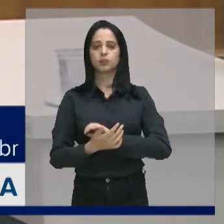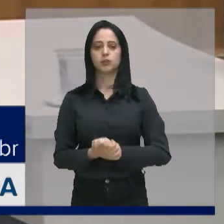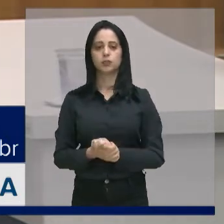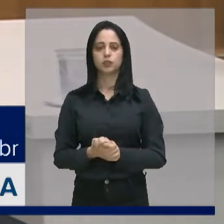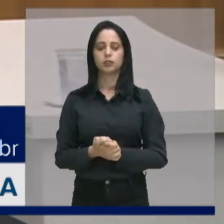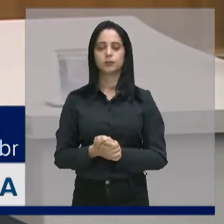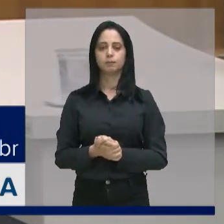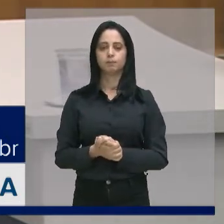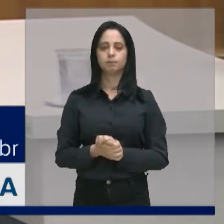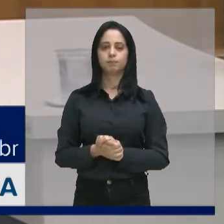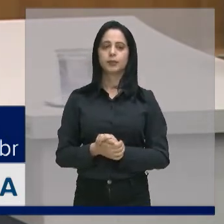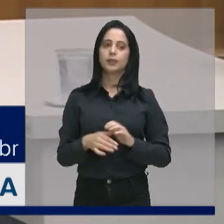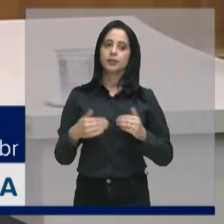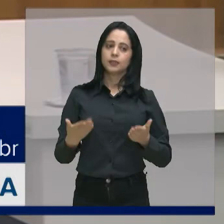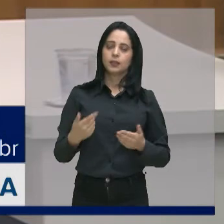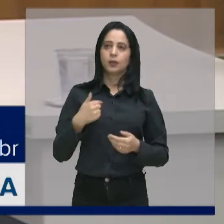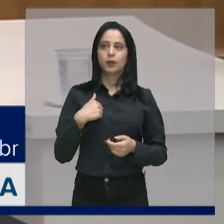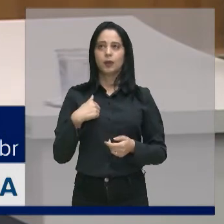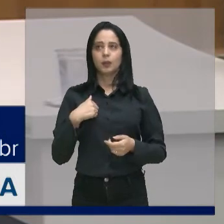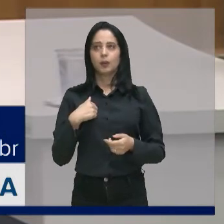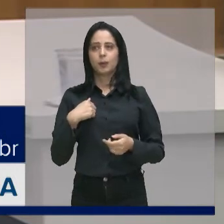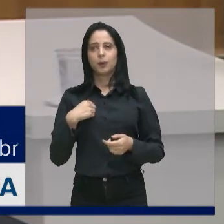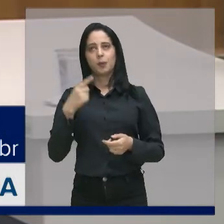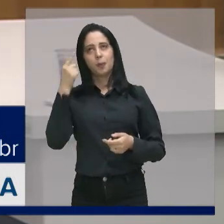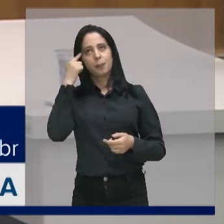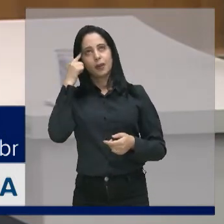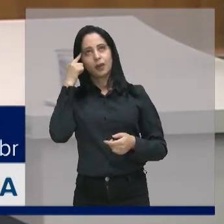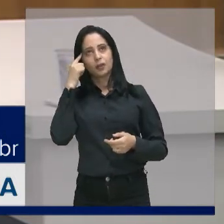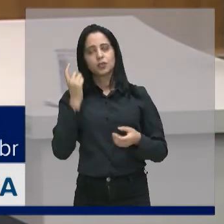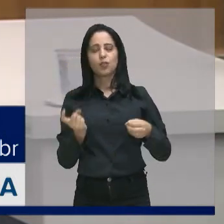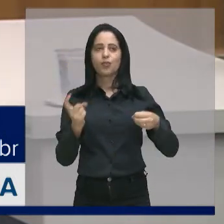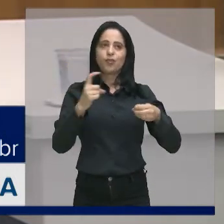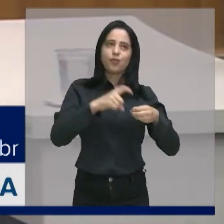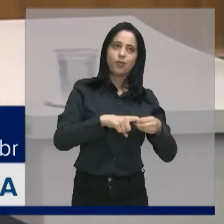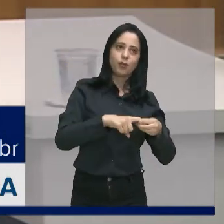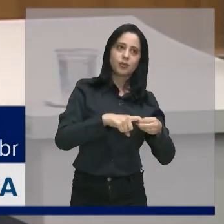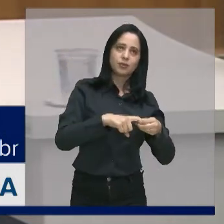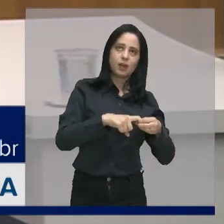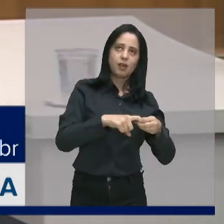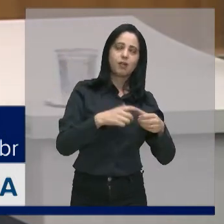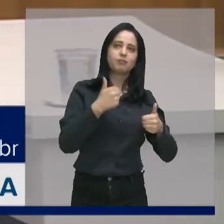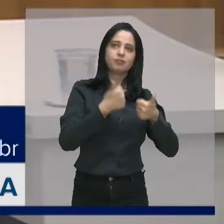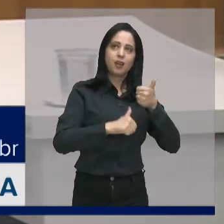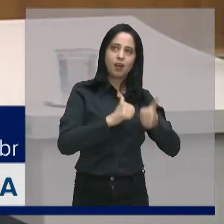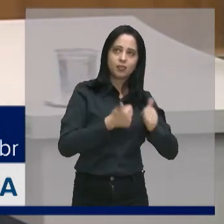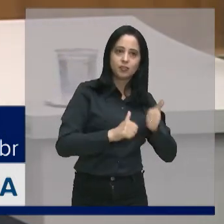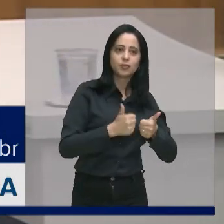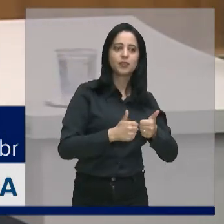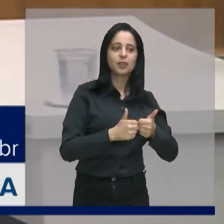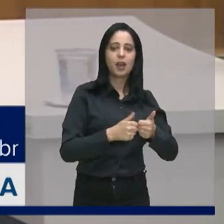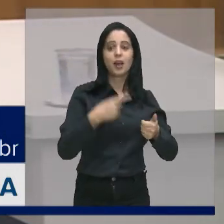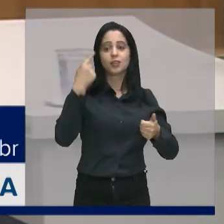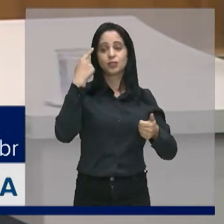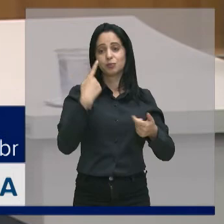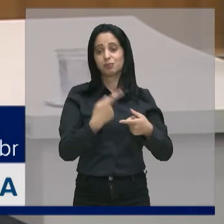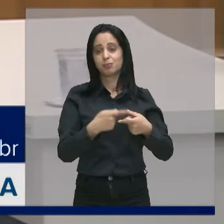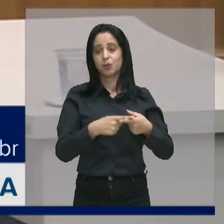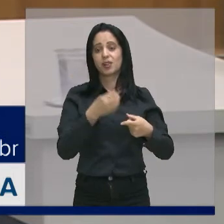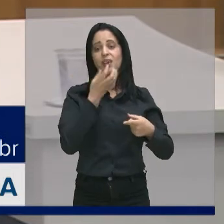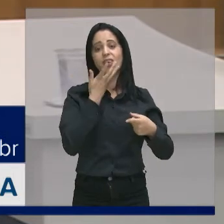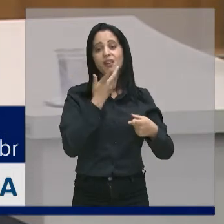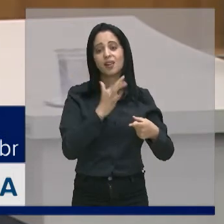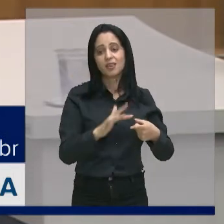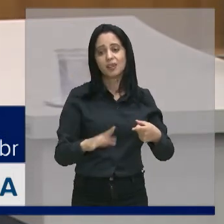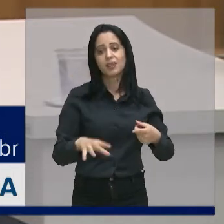de voltar às atividades, porque muitos jovens, crianças e adultos estão sofrendo com a depressão, e eu acho